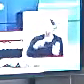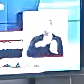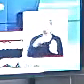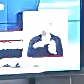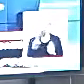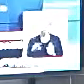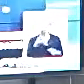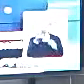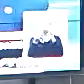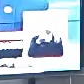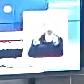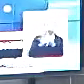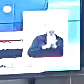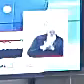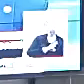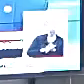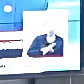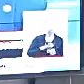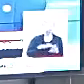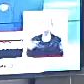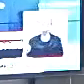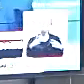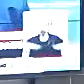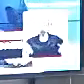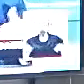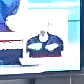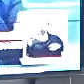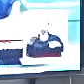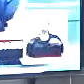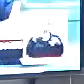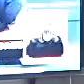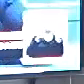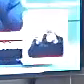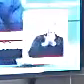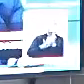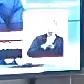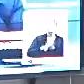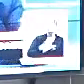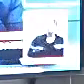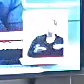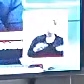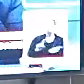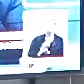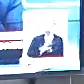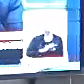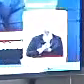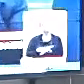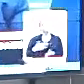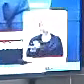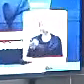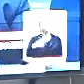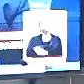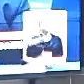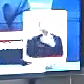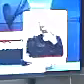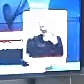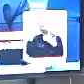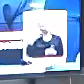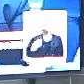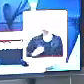sugestões As falas aqui da mesa talvez elas não teriam acontecido então mais uma vez obrigado pela